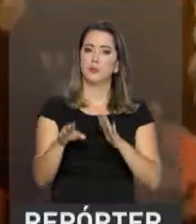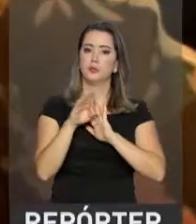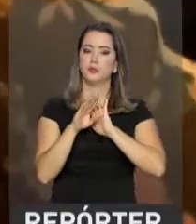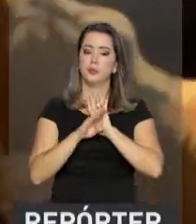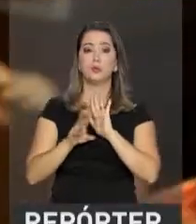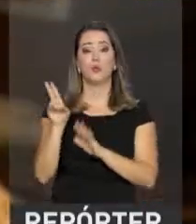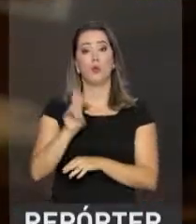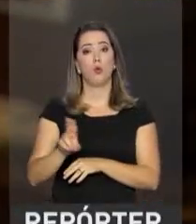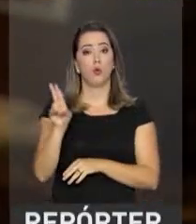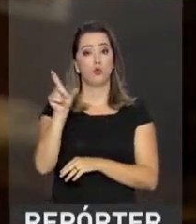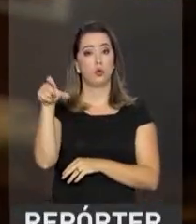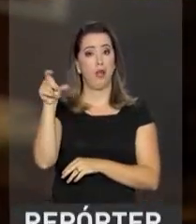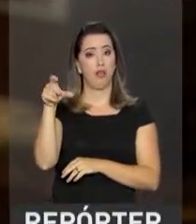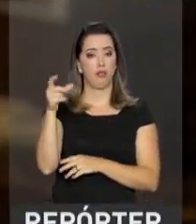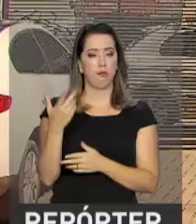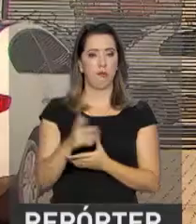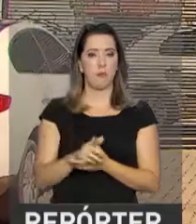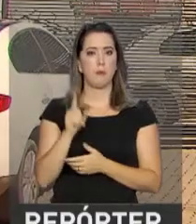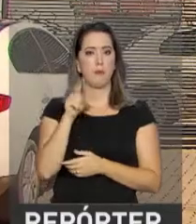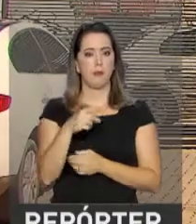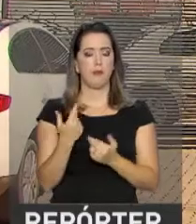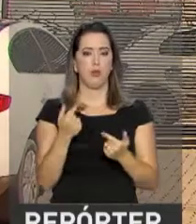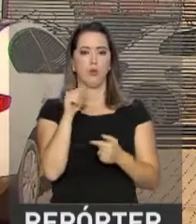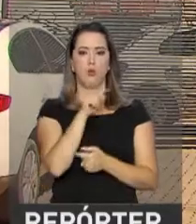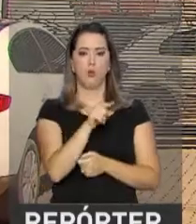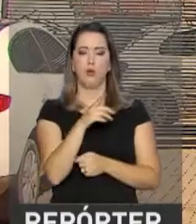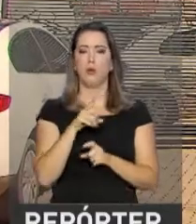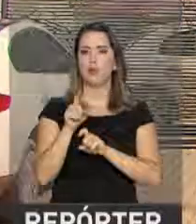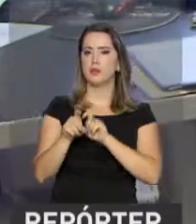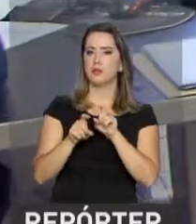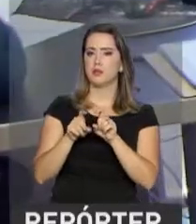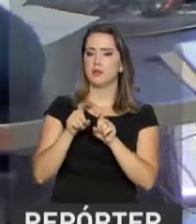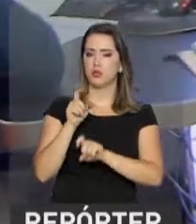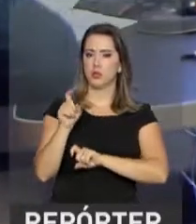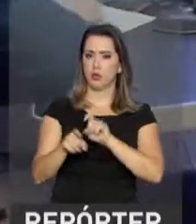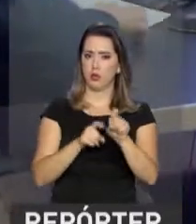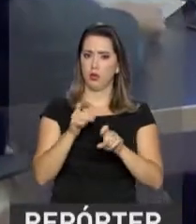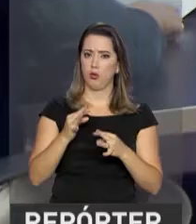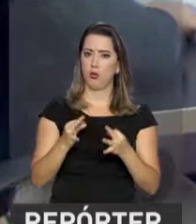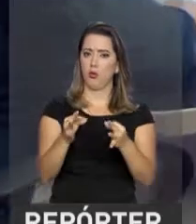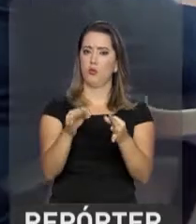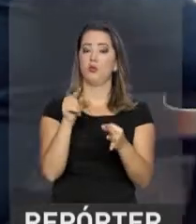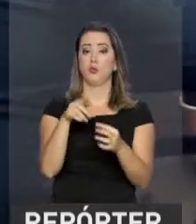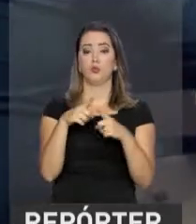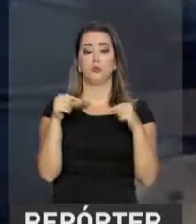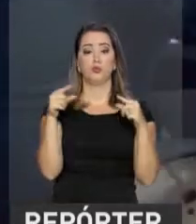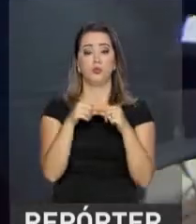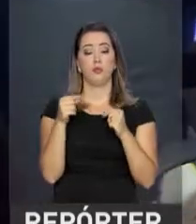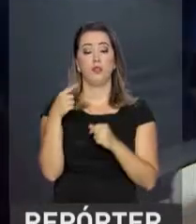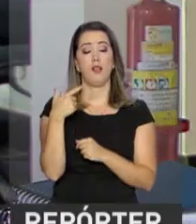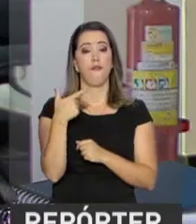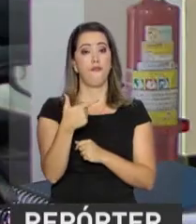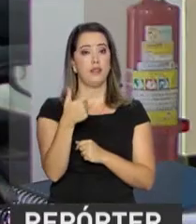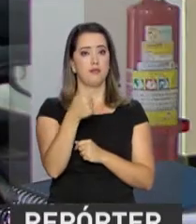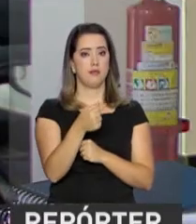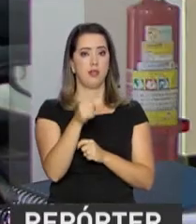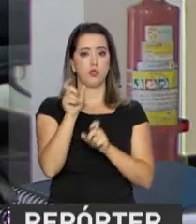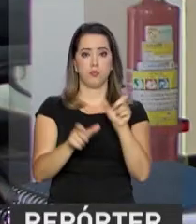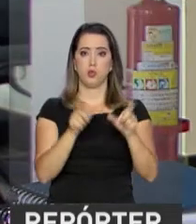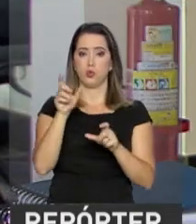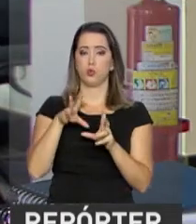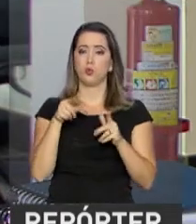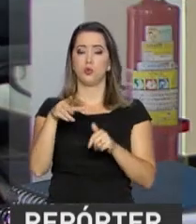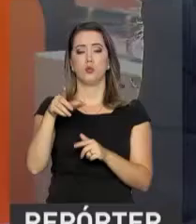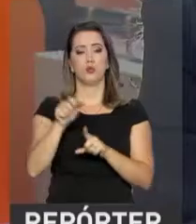usam esse tipo de cartão é o caso desta empresa de tecnologia em brasília aqui os 27 funcionários recebem todo mês